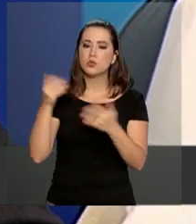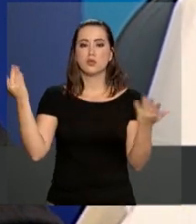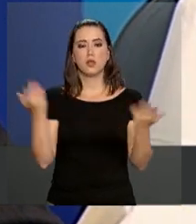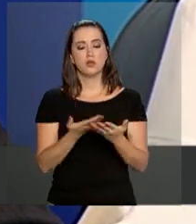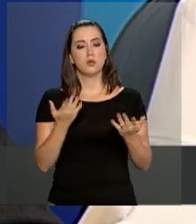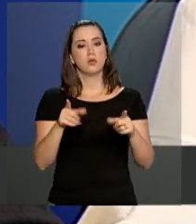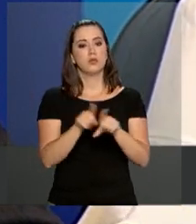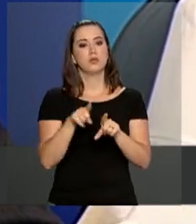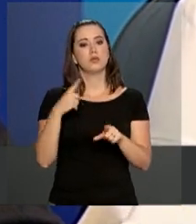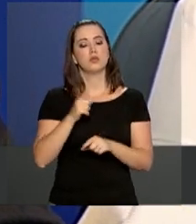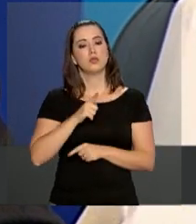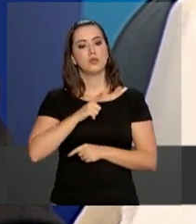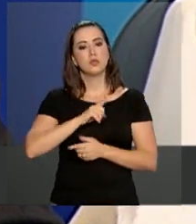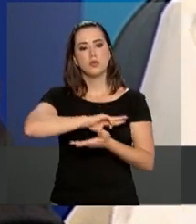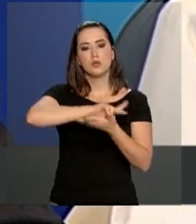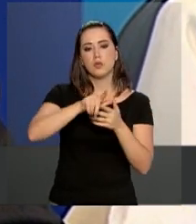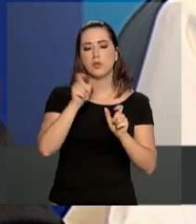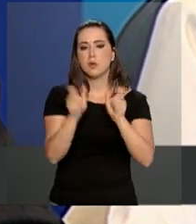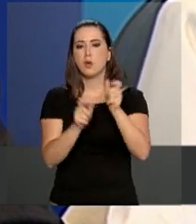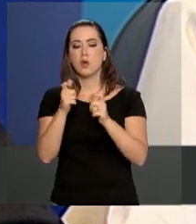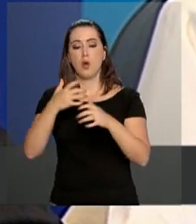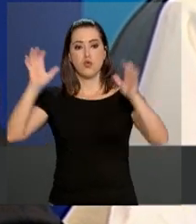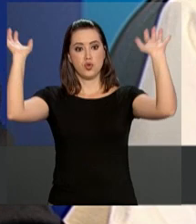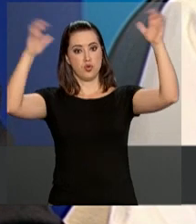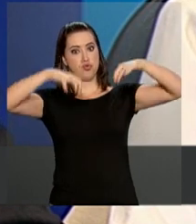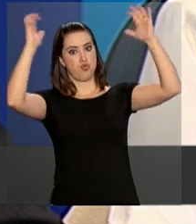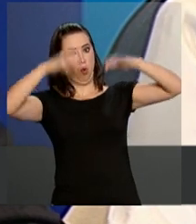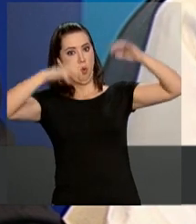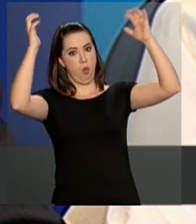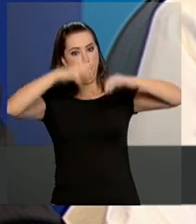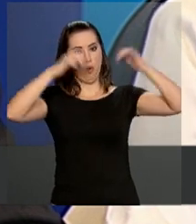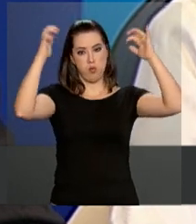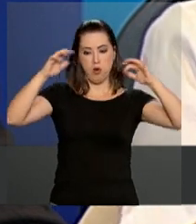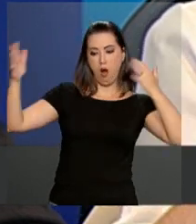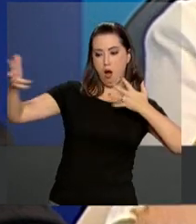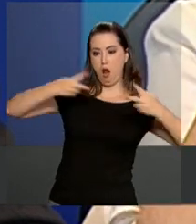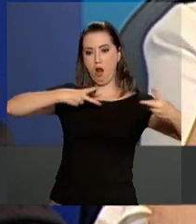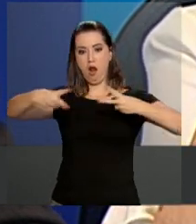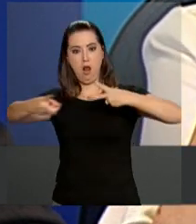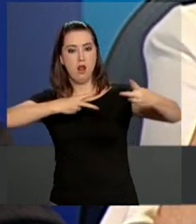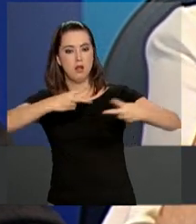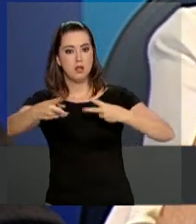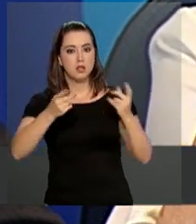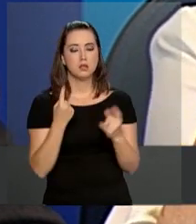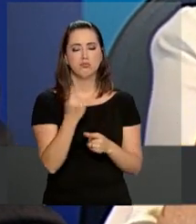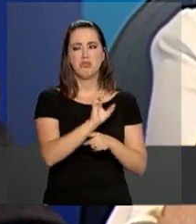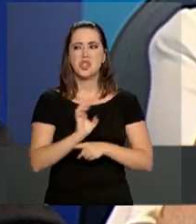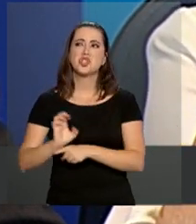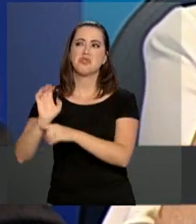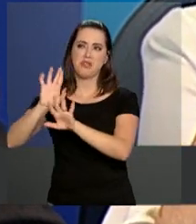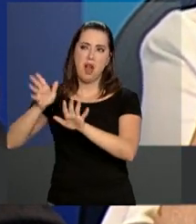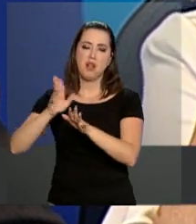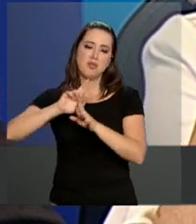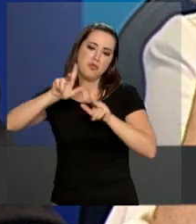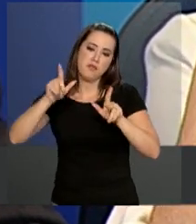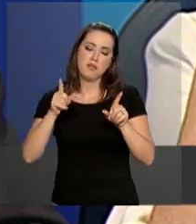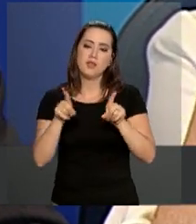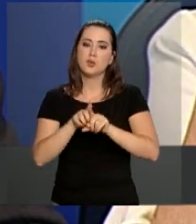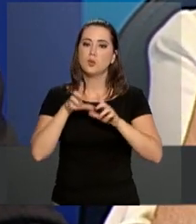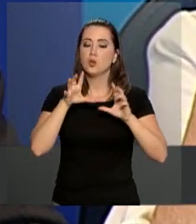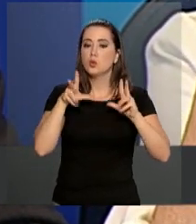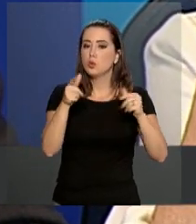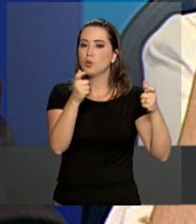nós tivemos episódios de temporais entre ontem e hoje na verdade em alguns estados e em